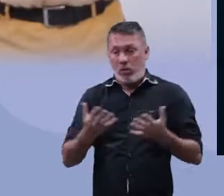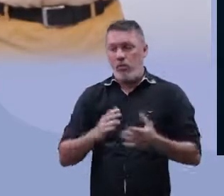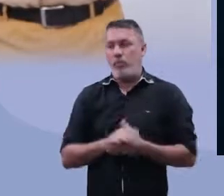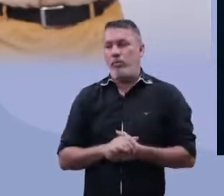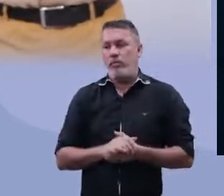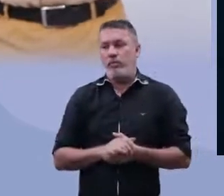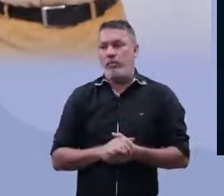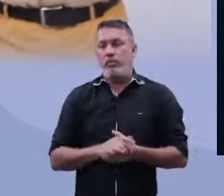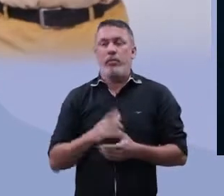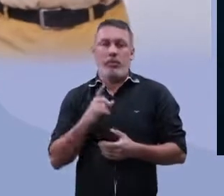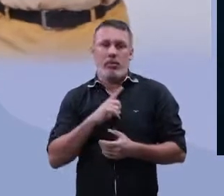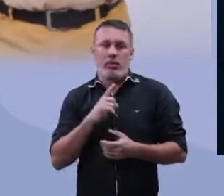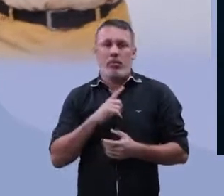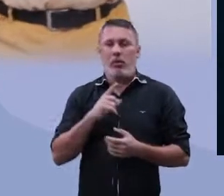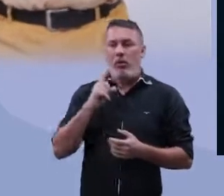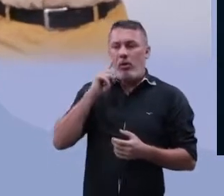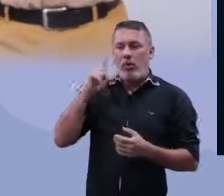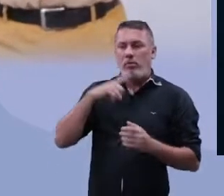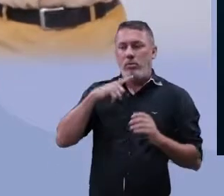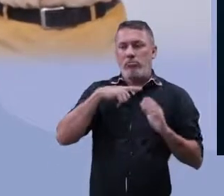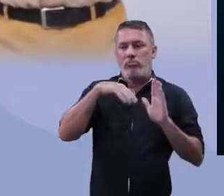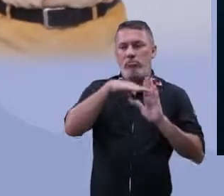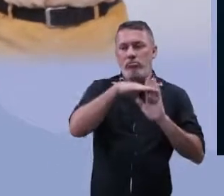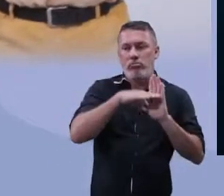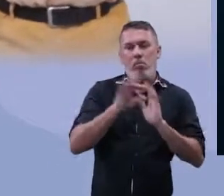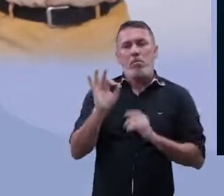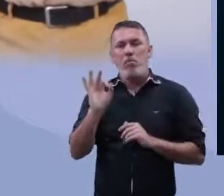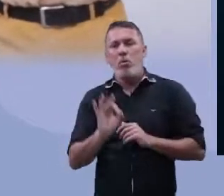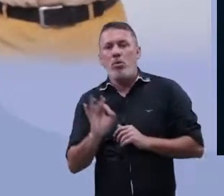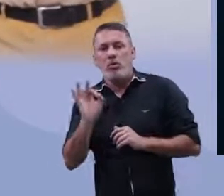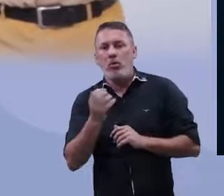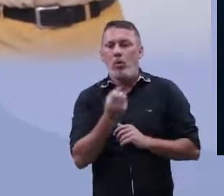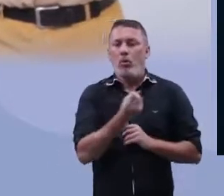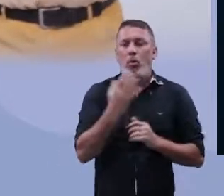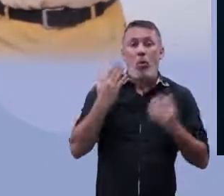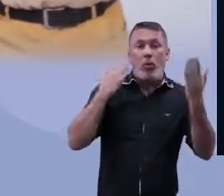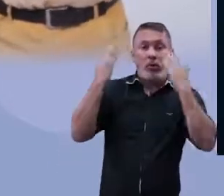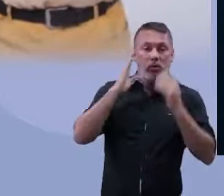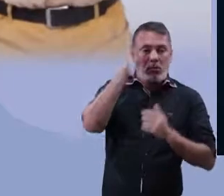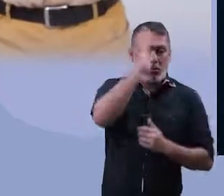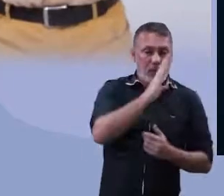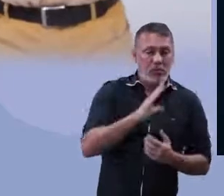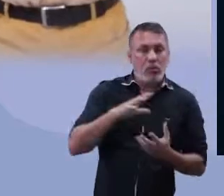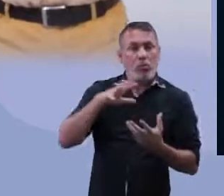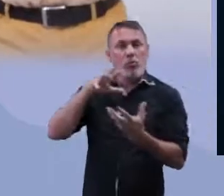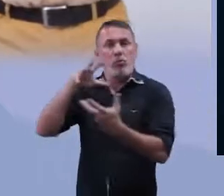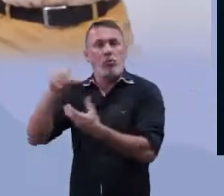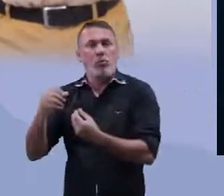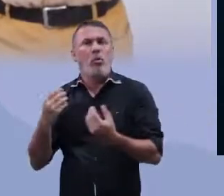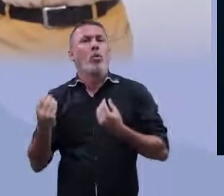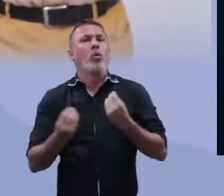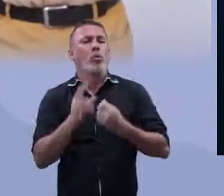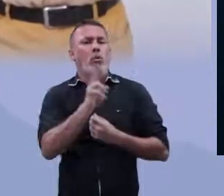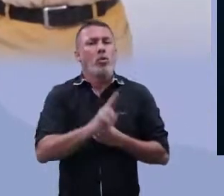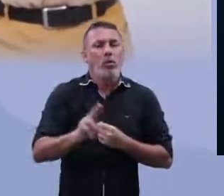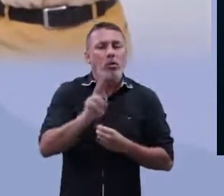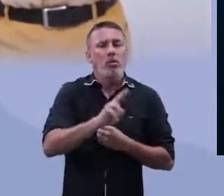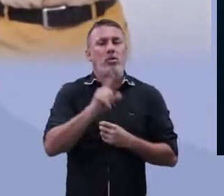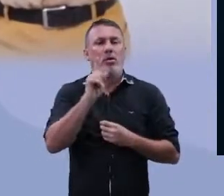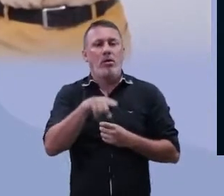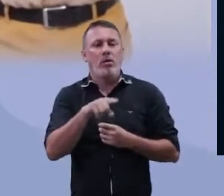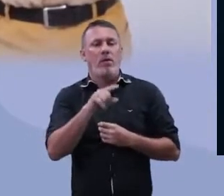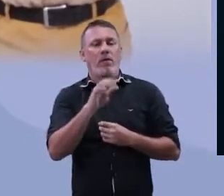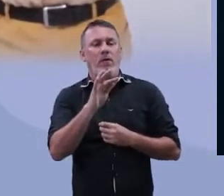aulinha, né, temos aqui alguns números, né, quanto à questão de Brasil e mundo, quanto à questão de uso, né,